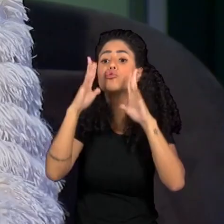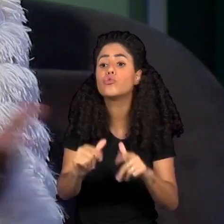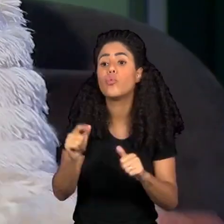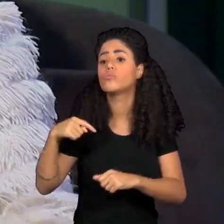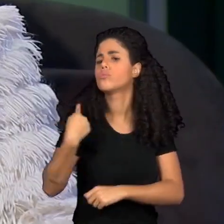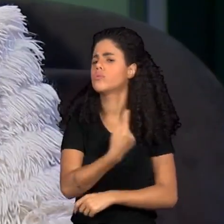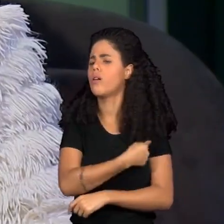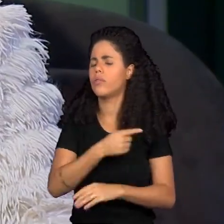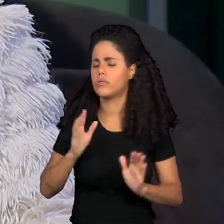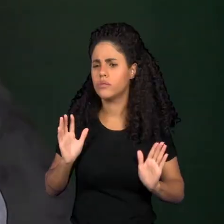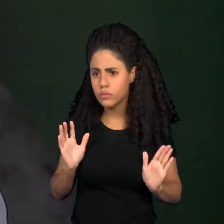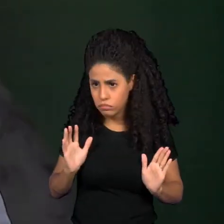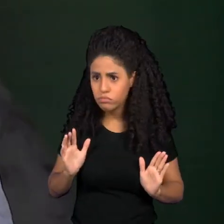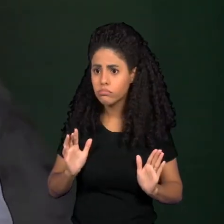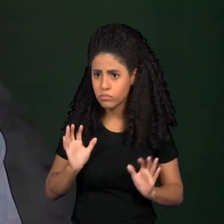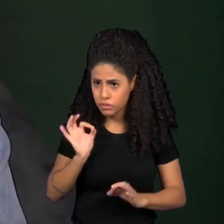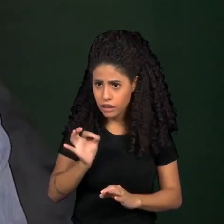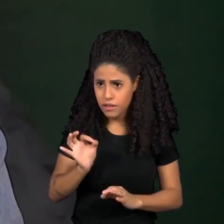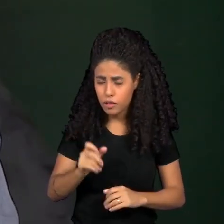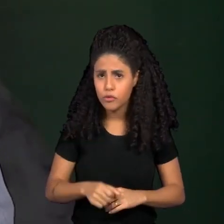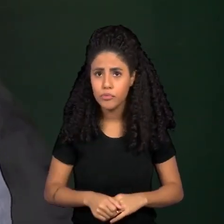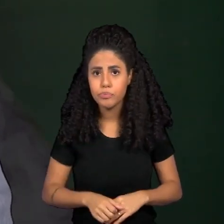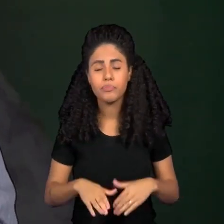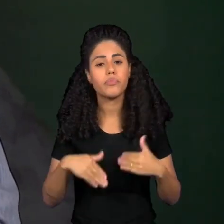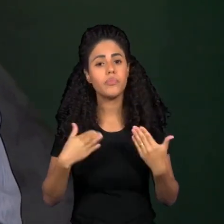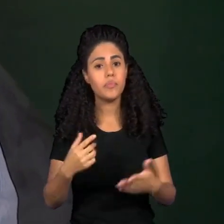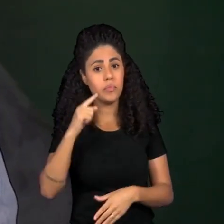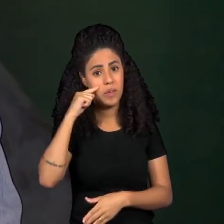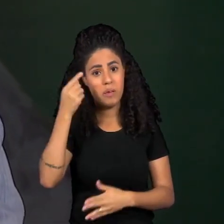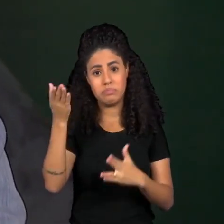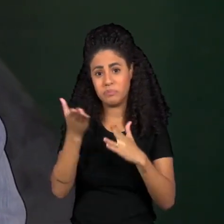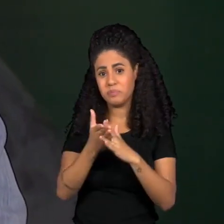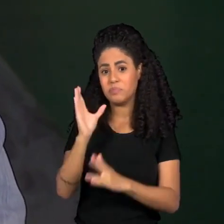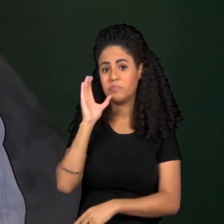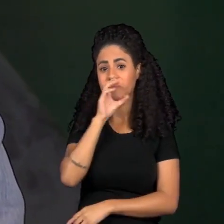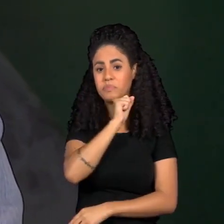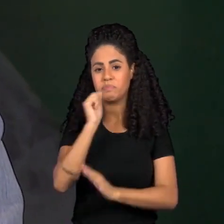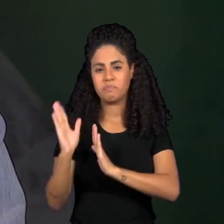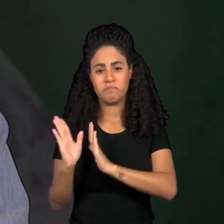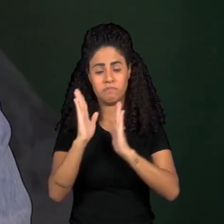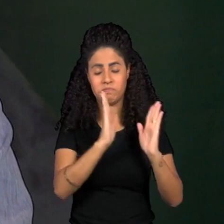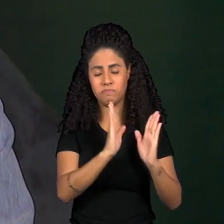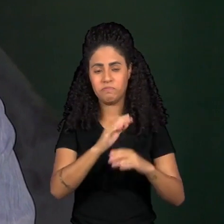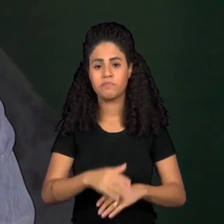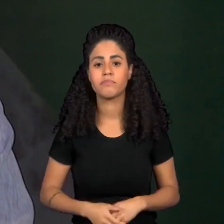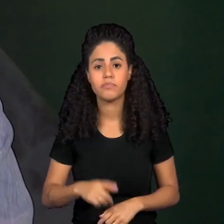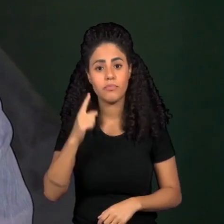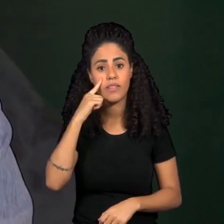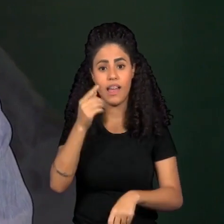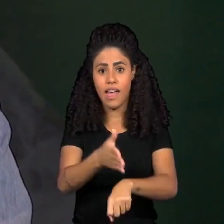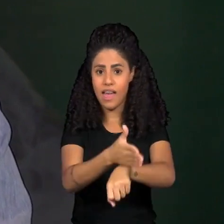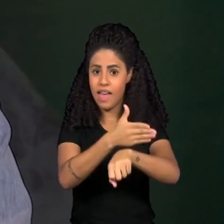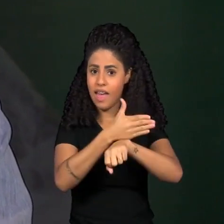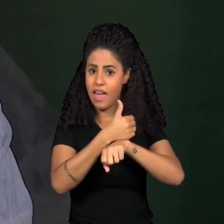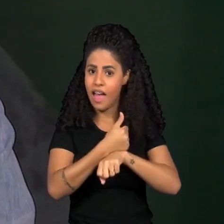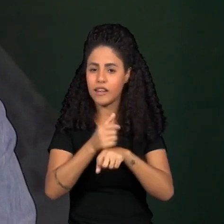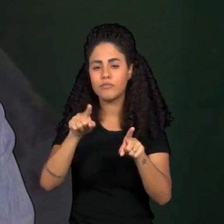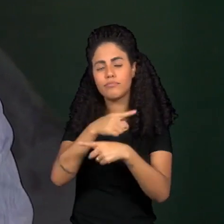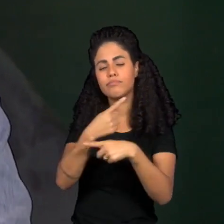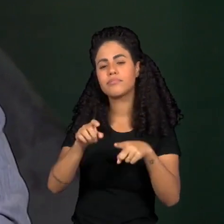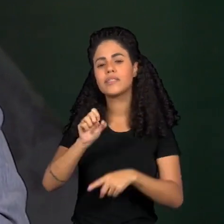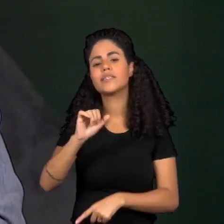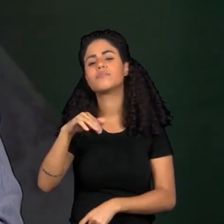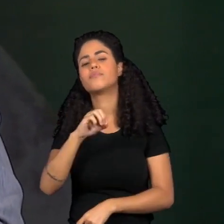porque é uma burrice ser racista. Elisa, nós vamos para um rápido intervalo. Mas antes disso, você confere o que o compositor